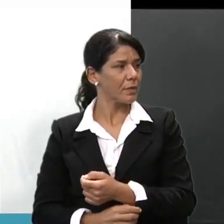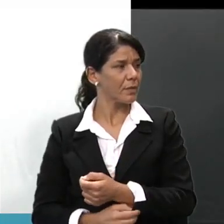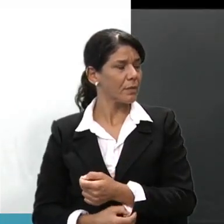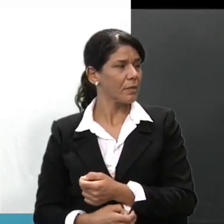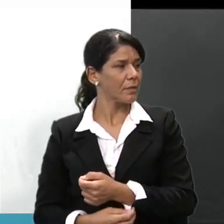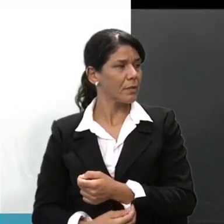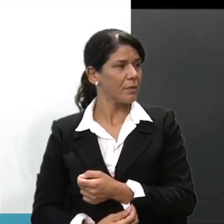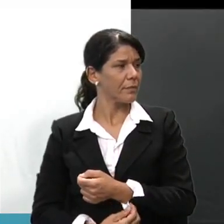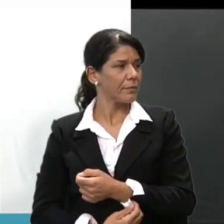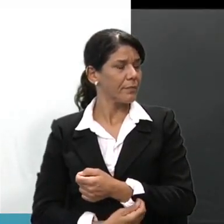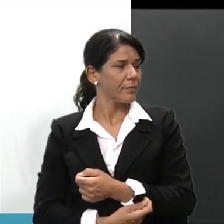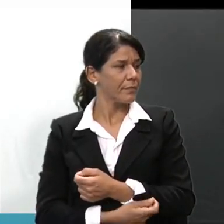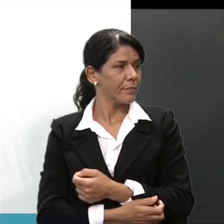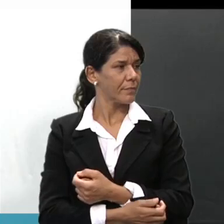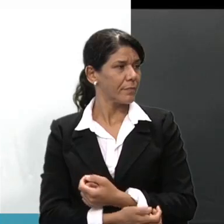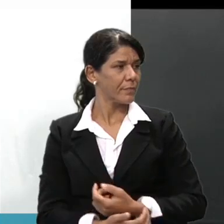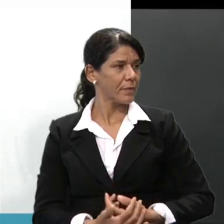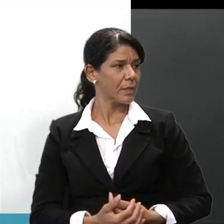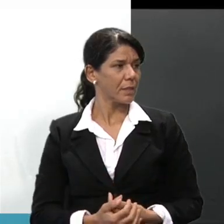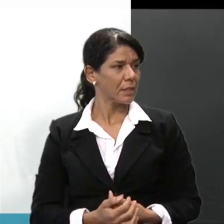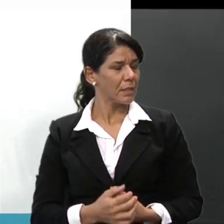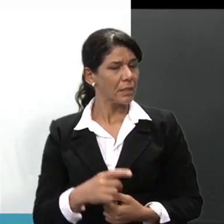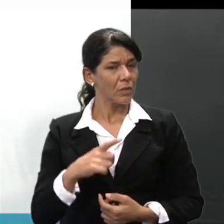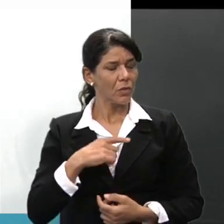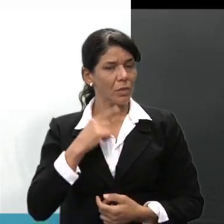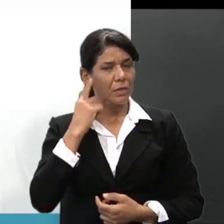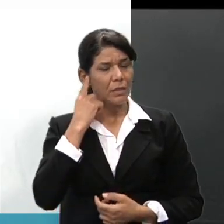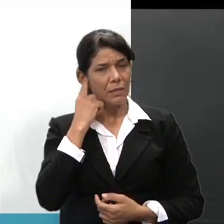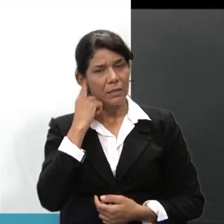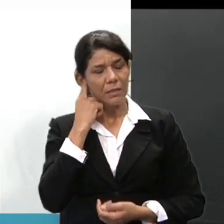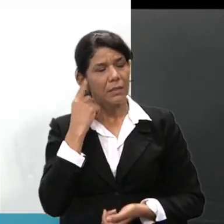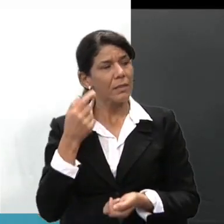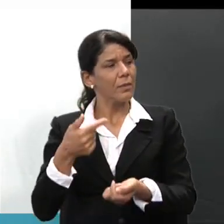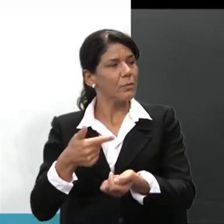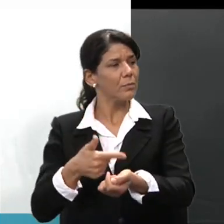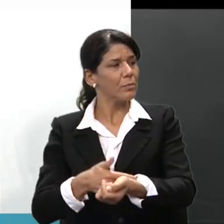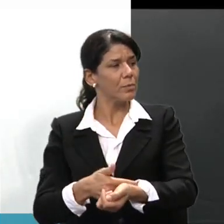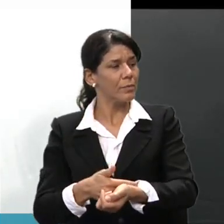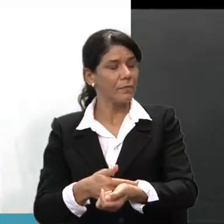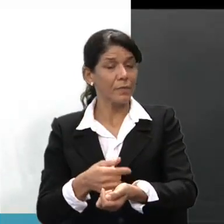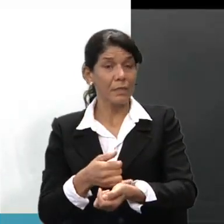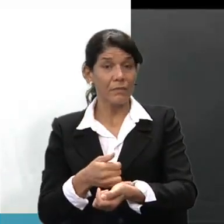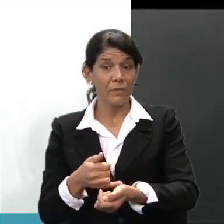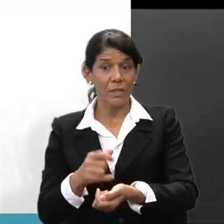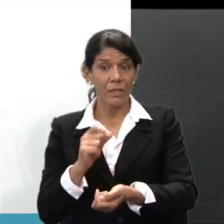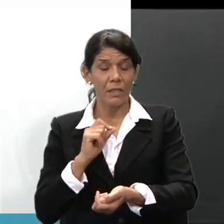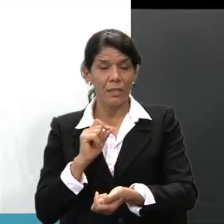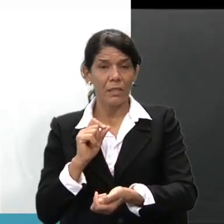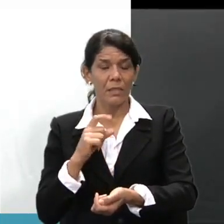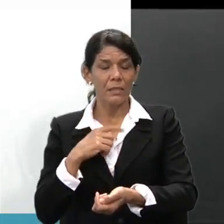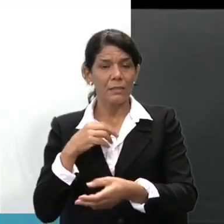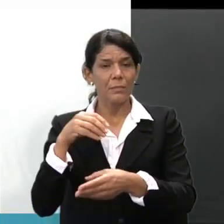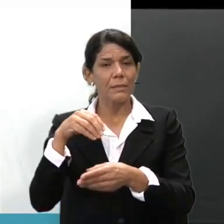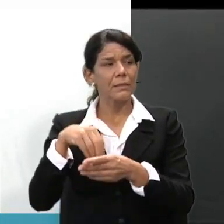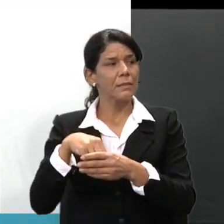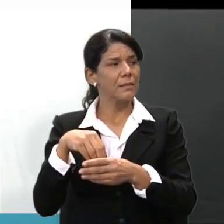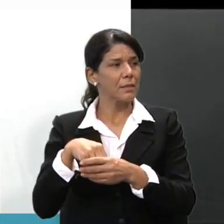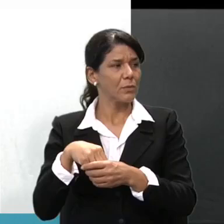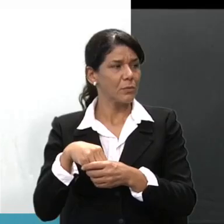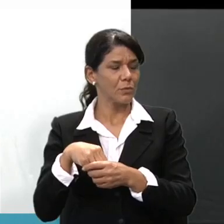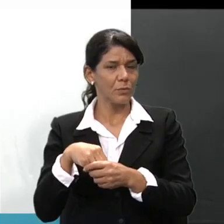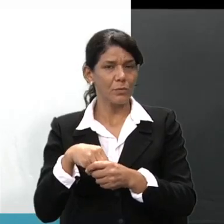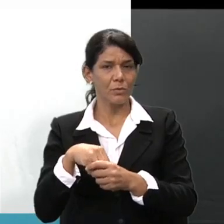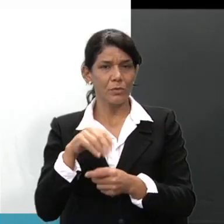um medicamento intravenoso, eu tenho que acessar uma veia que geralmente está inserida ali na região